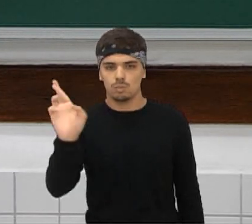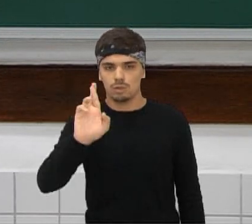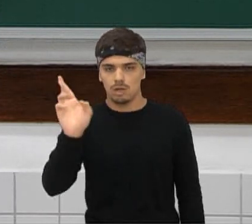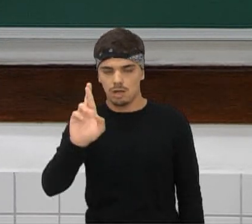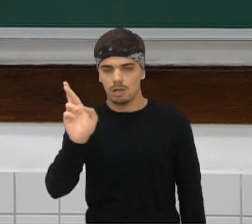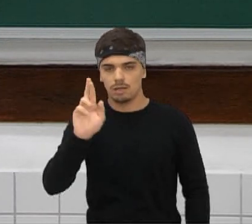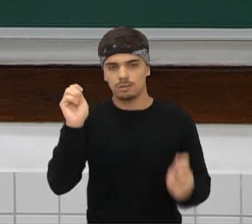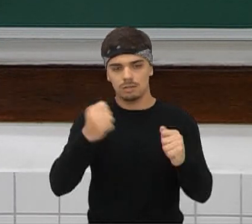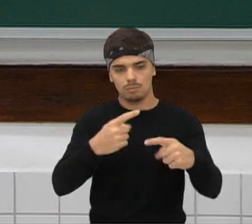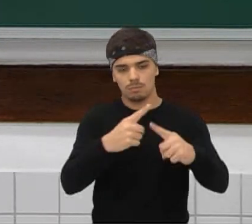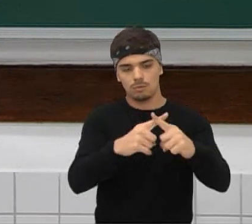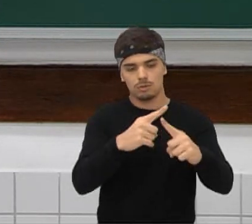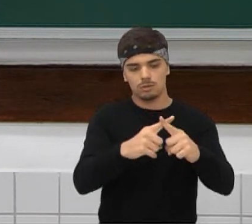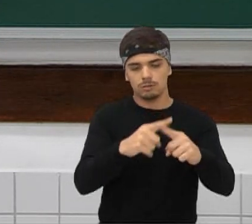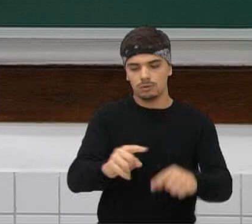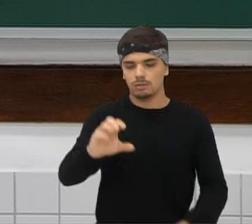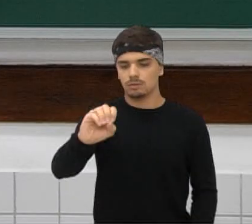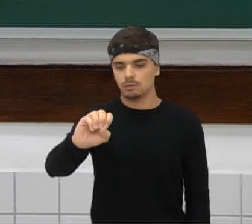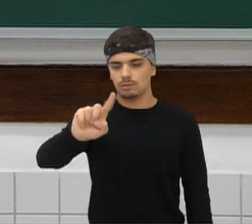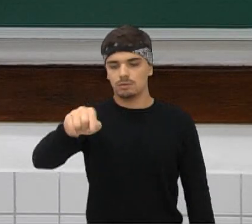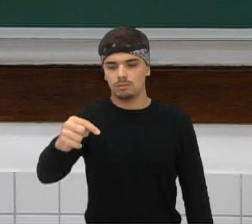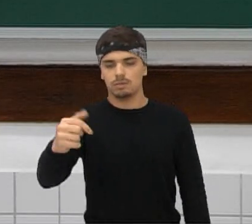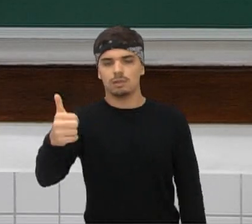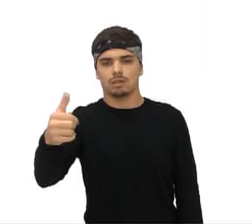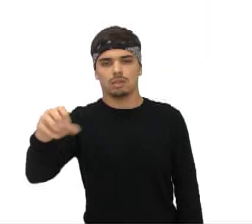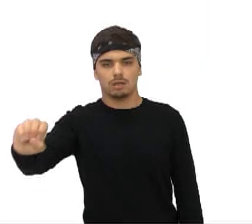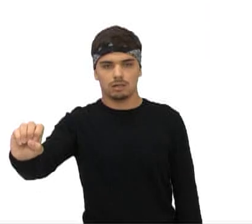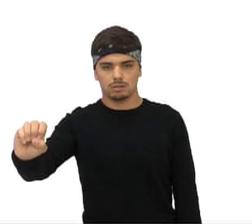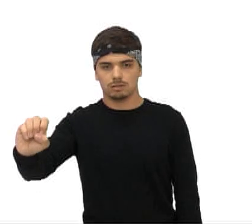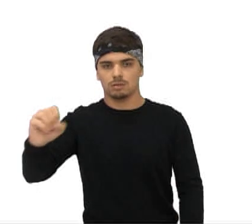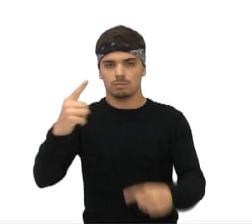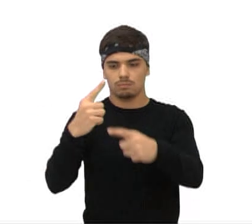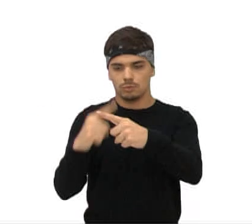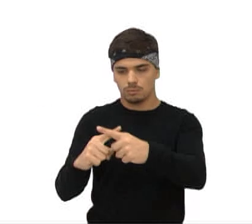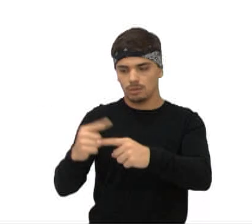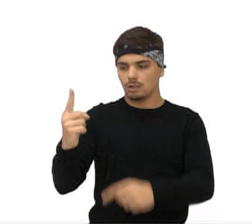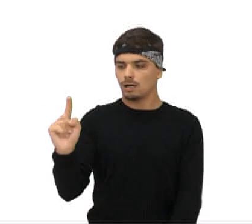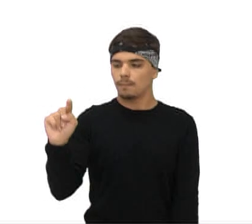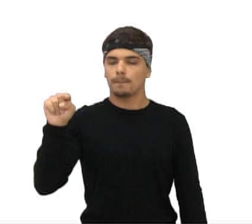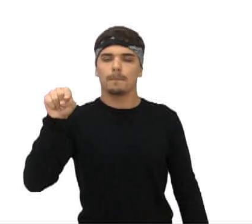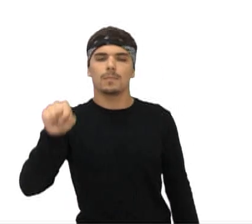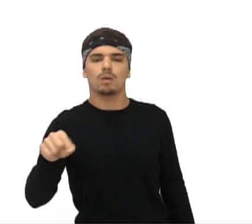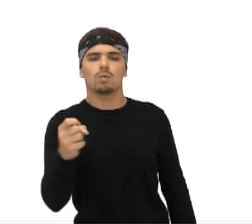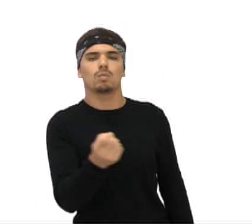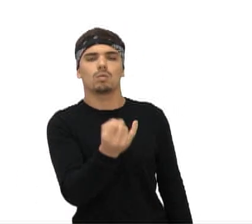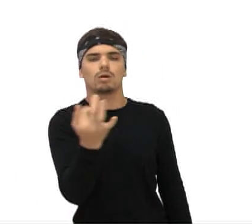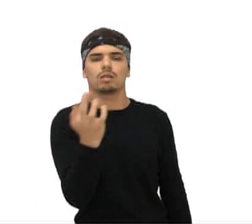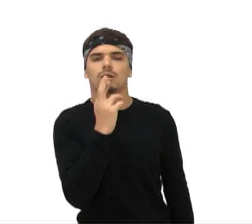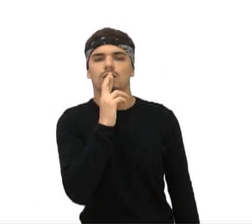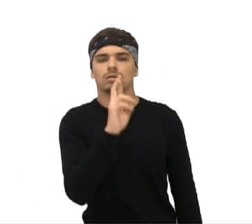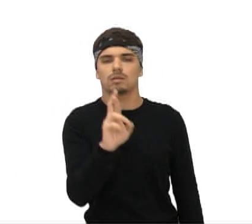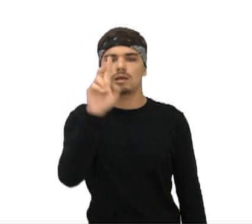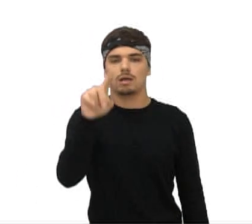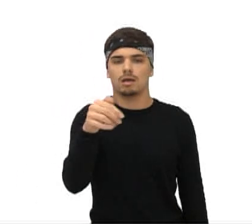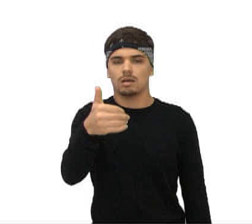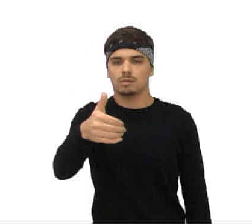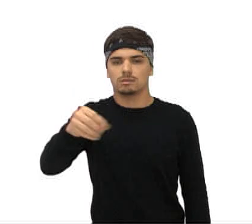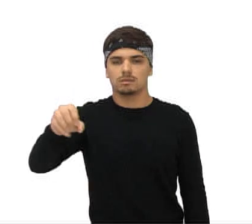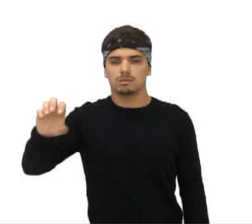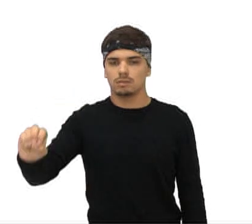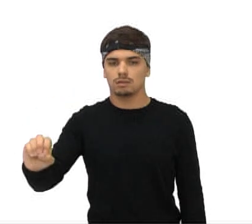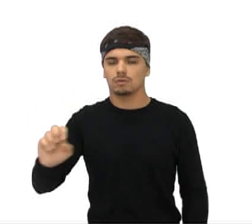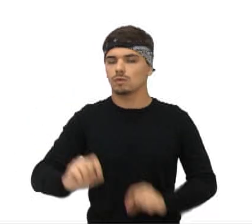basta eu multiplicar o 0,10, né, por 1.000. Quanto é que eu vou ter? R$100. O